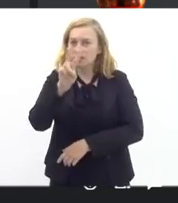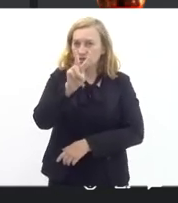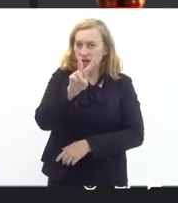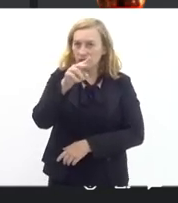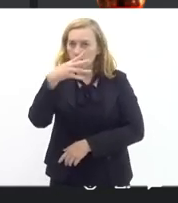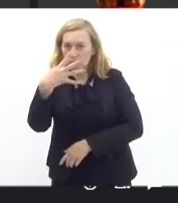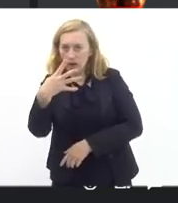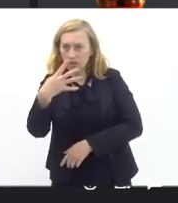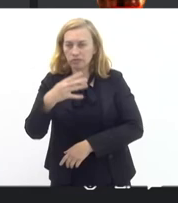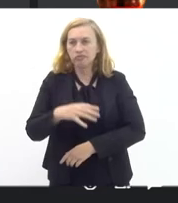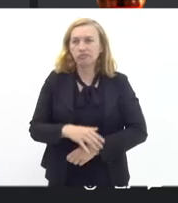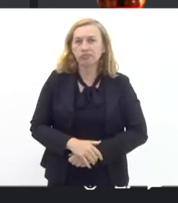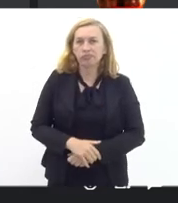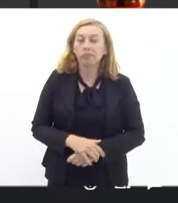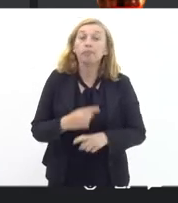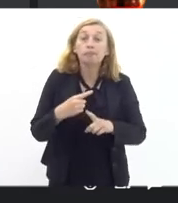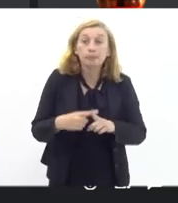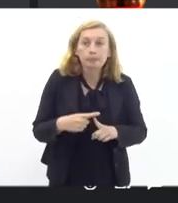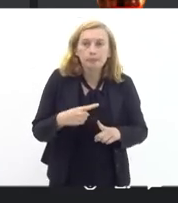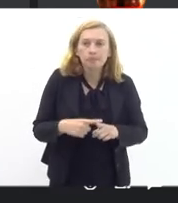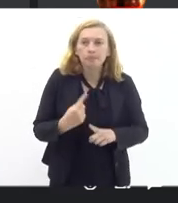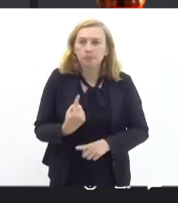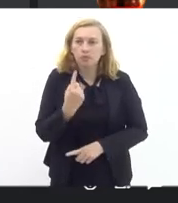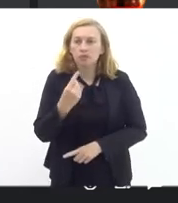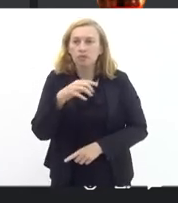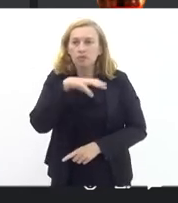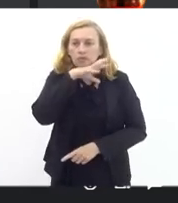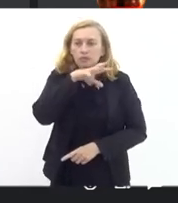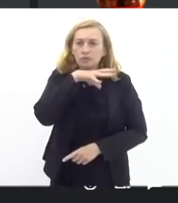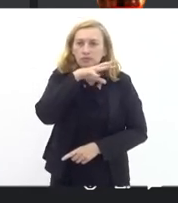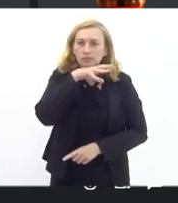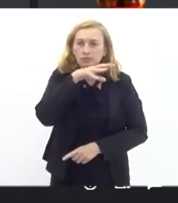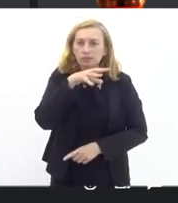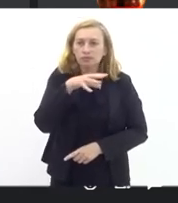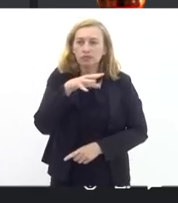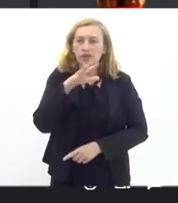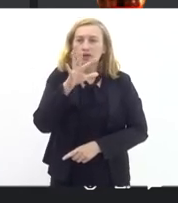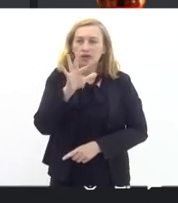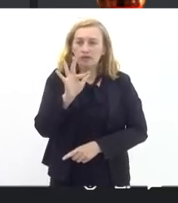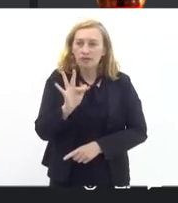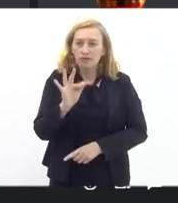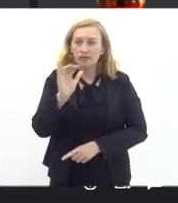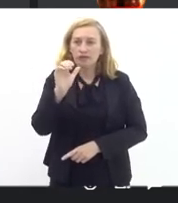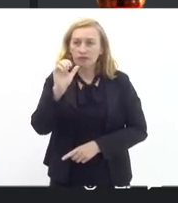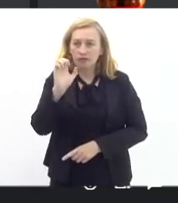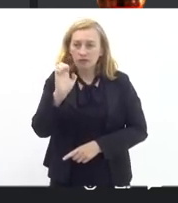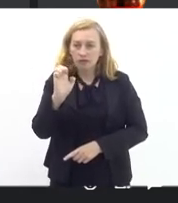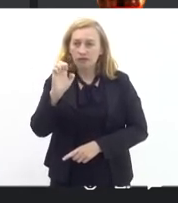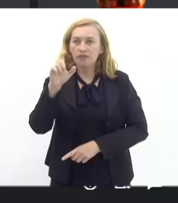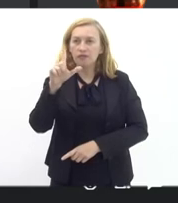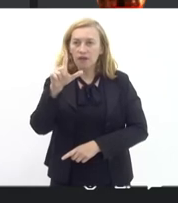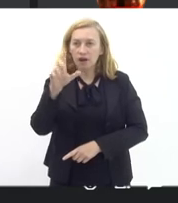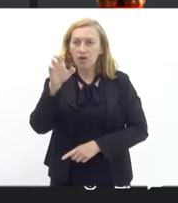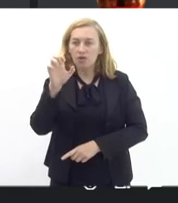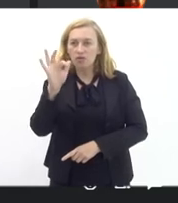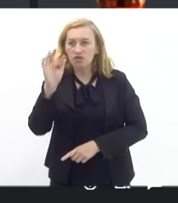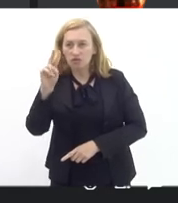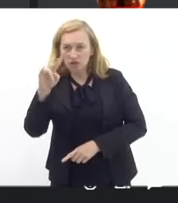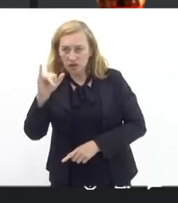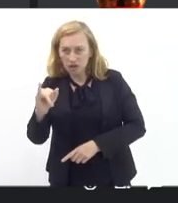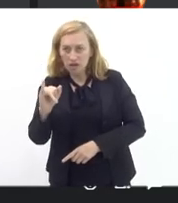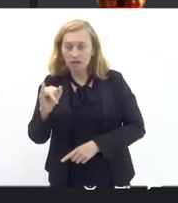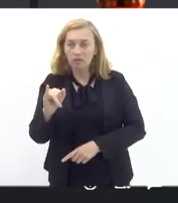antirrábica. Porque um animal com FIV ou com FeLV, ele vai ter um problema sério